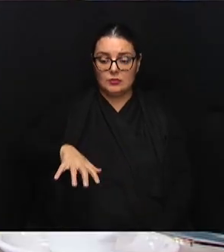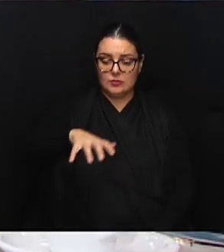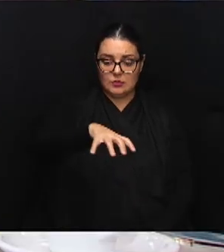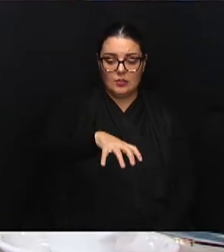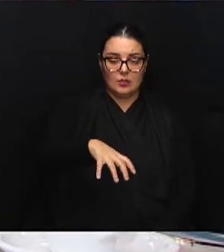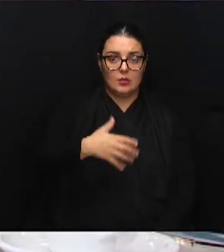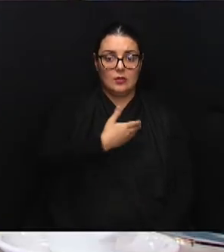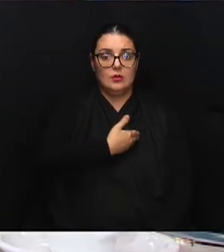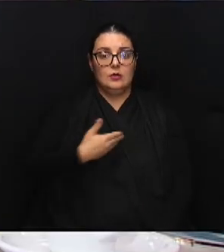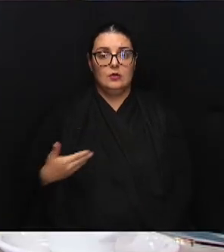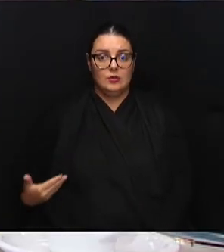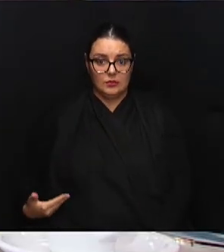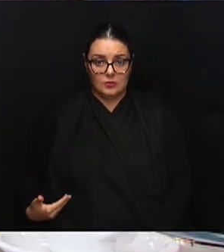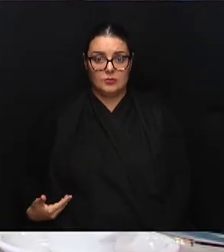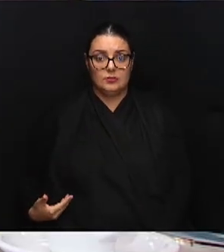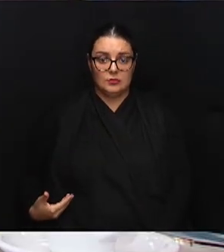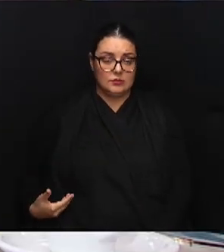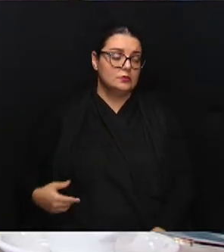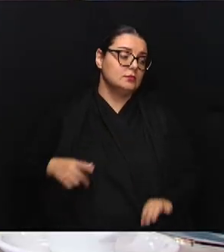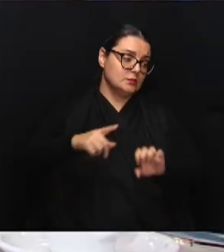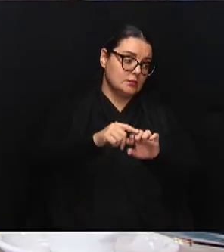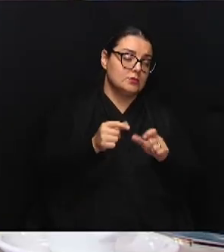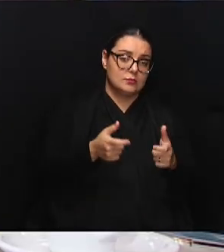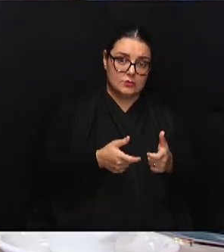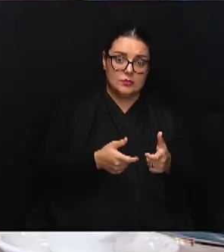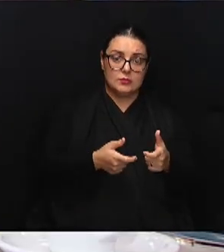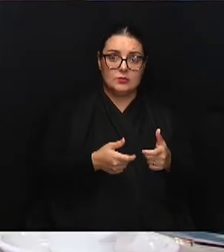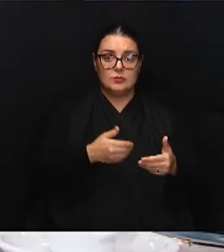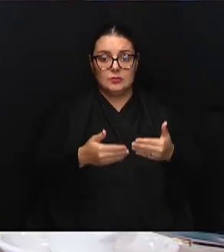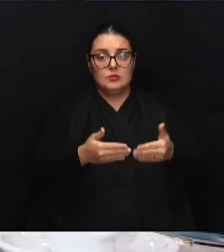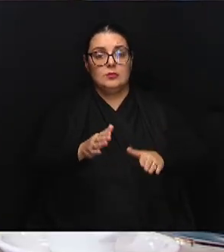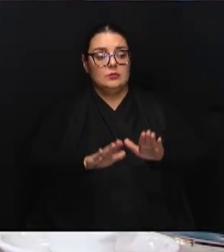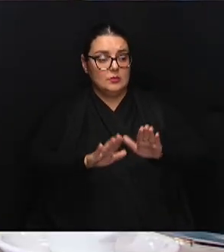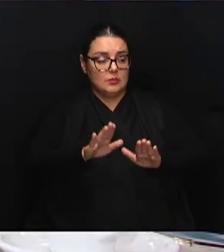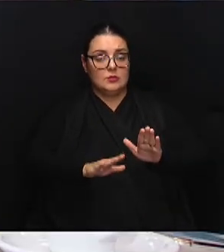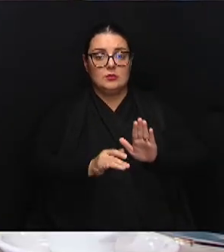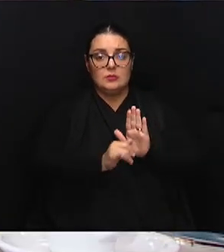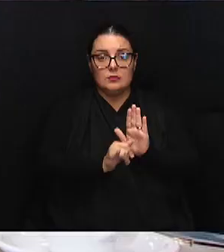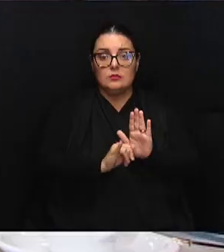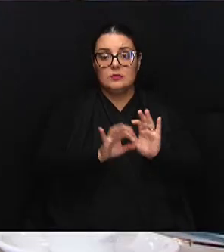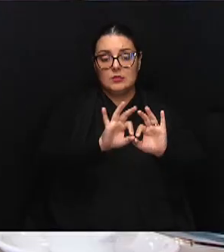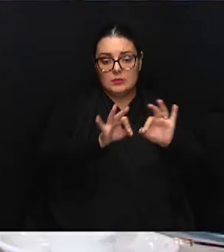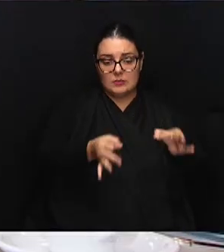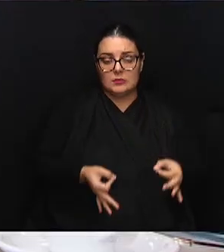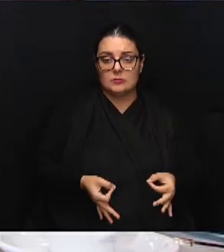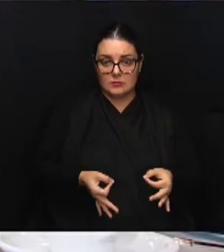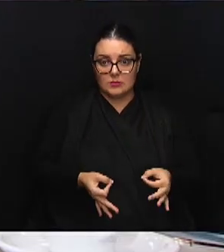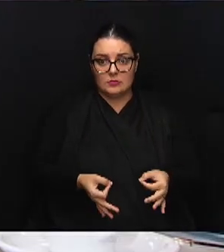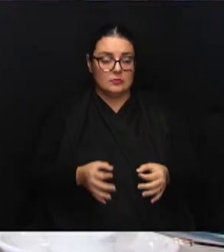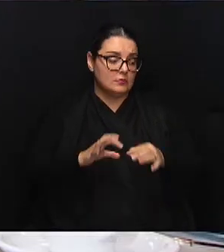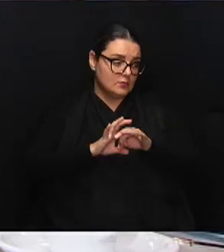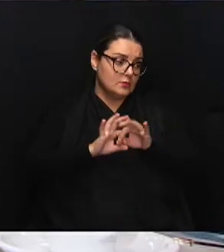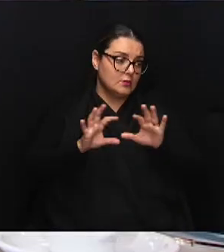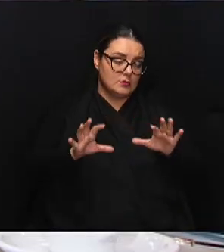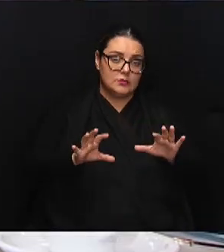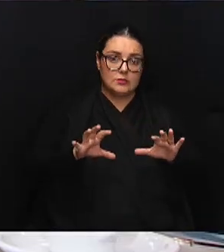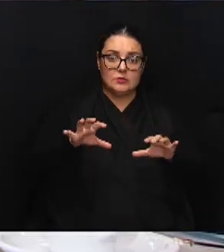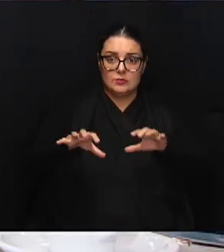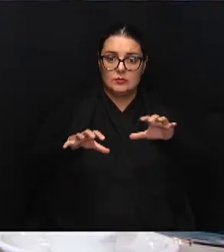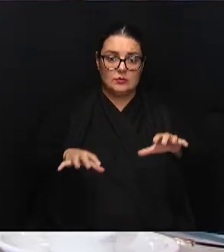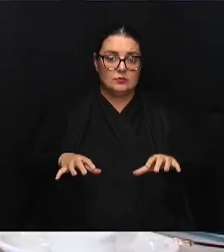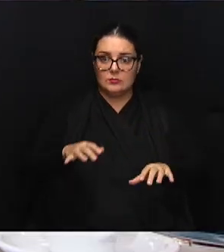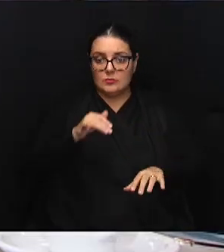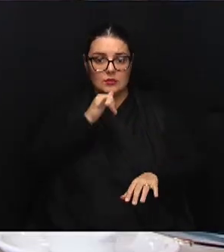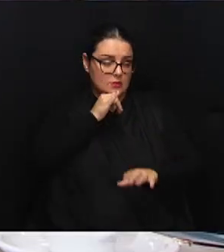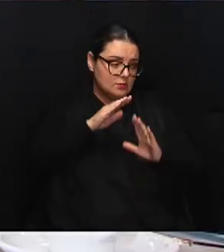públicos desses microempreendedores num processo de licitação mais simplificado, né, permitindo que os órgãos, por